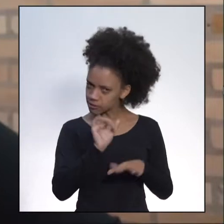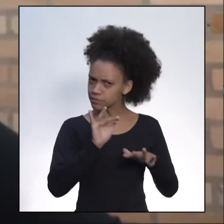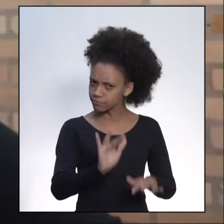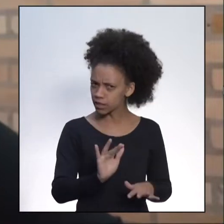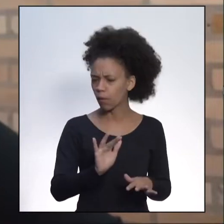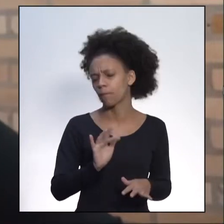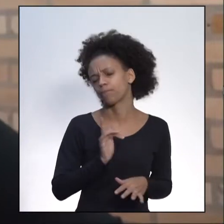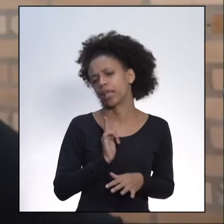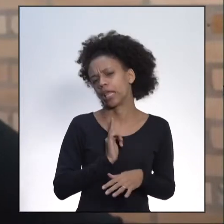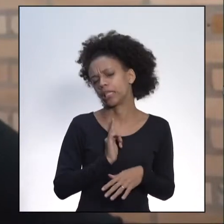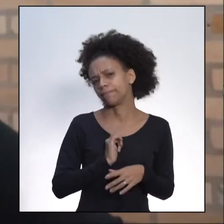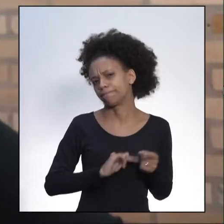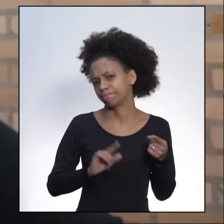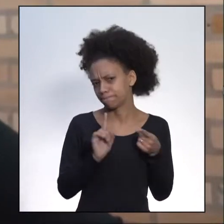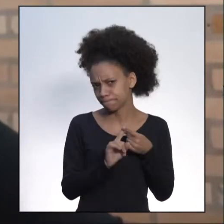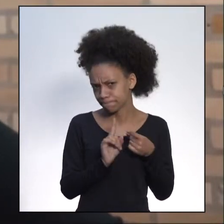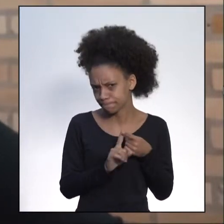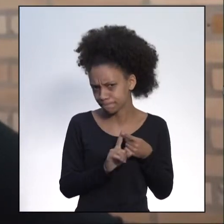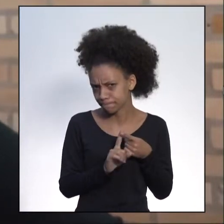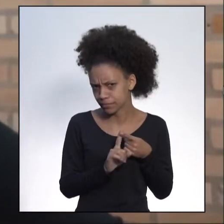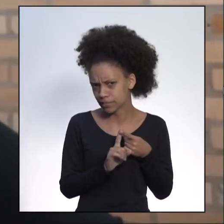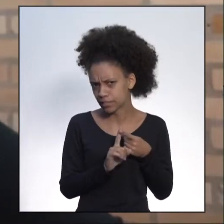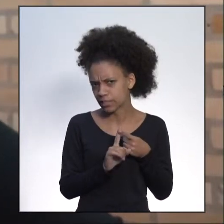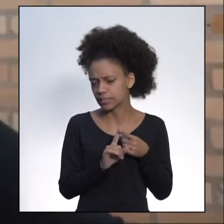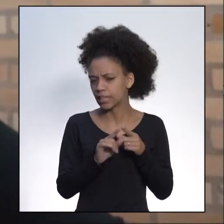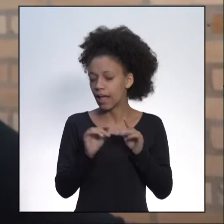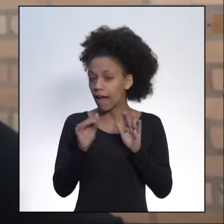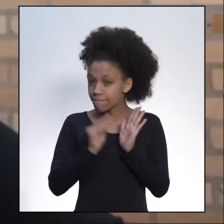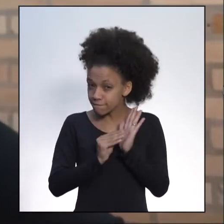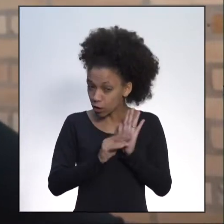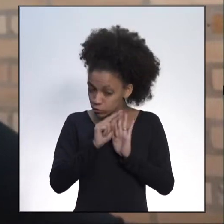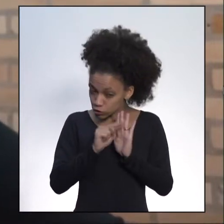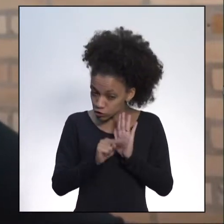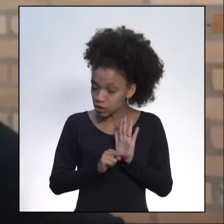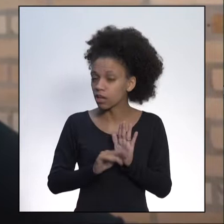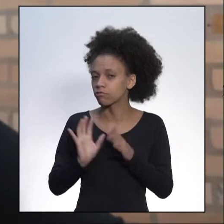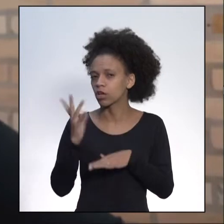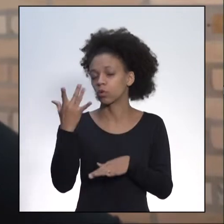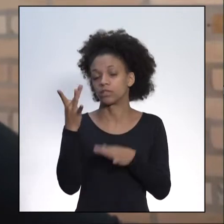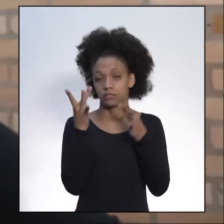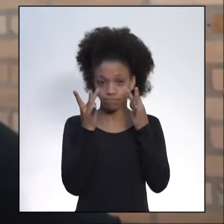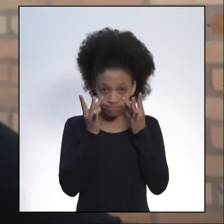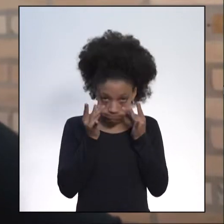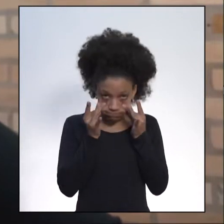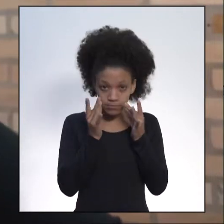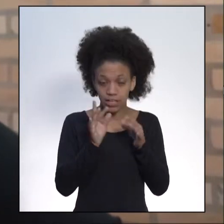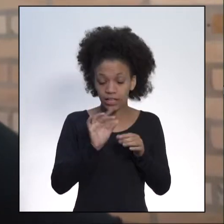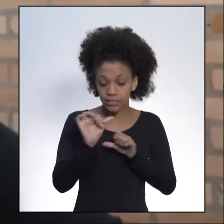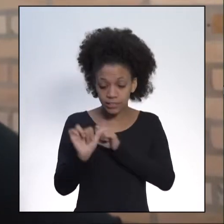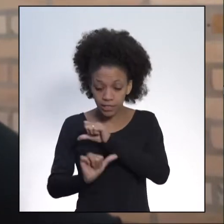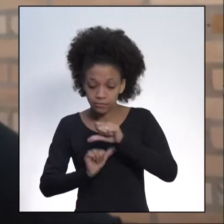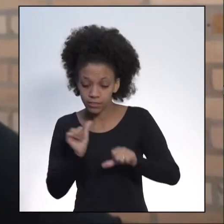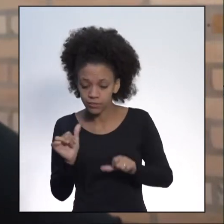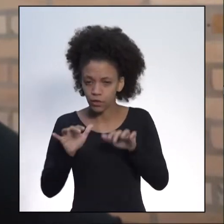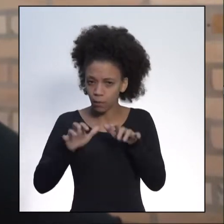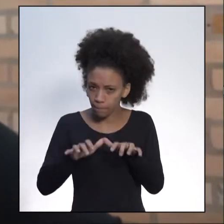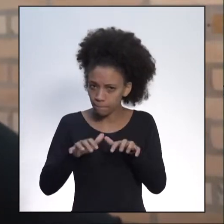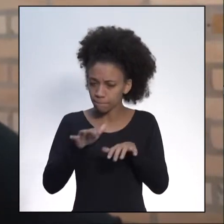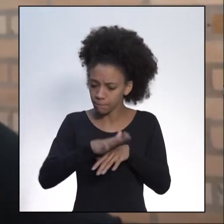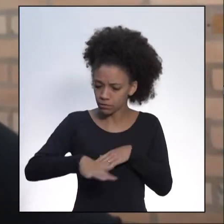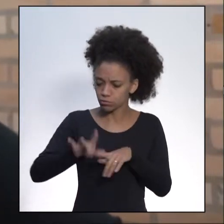existe a questão da situação de indisciplina que acontece no presencial e que é transferida para esse